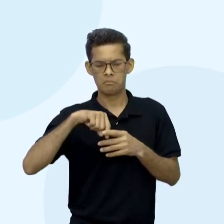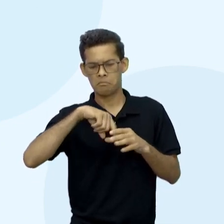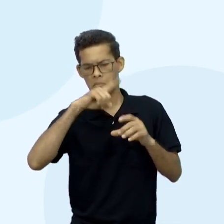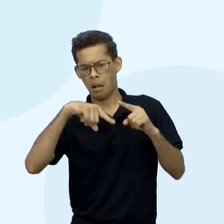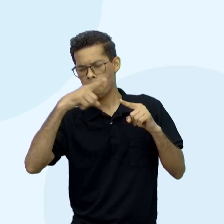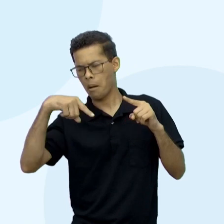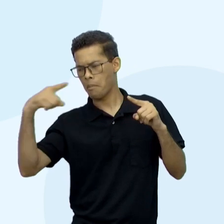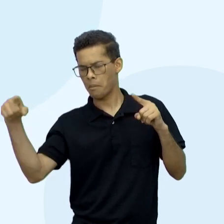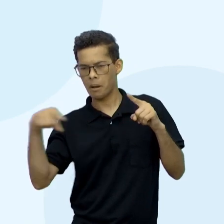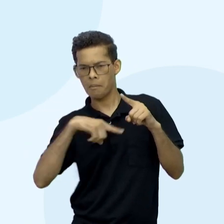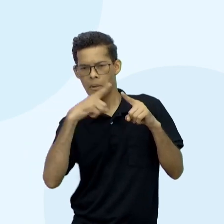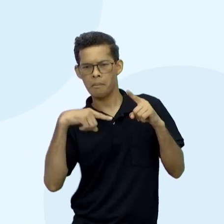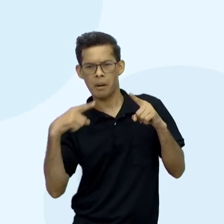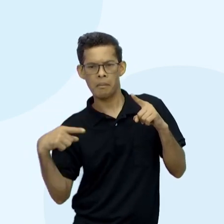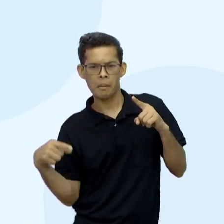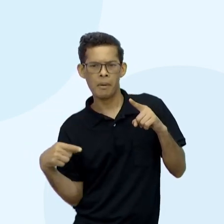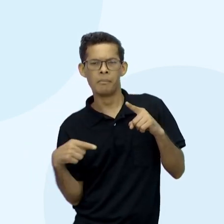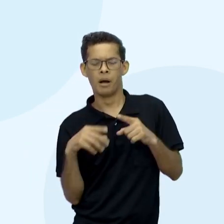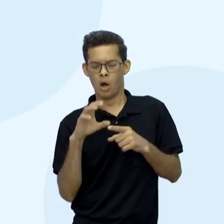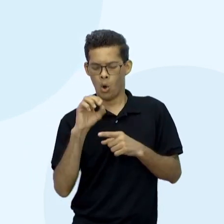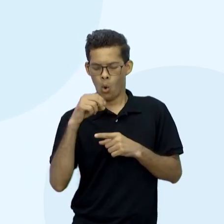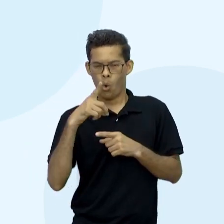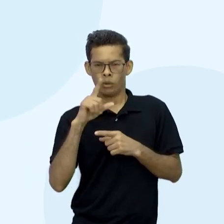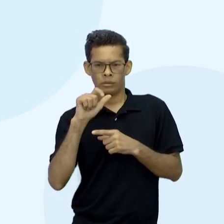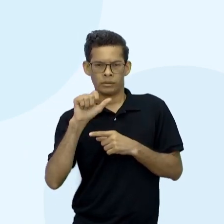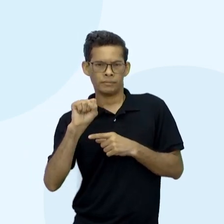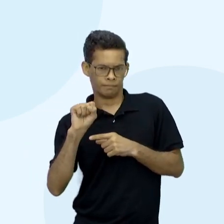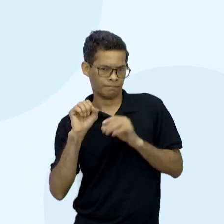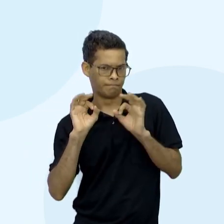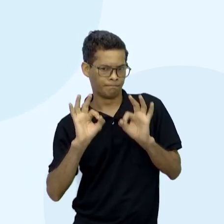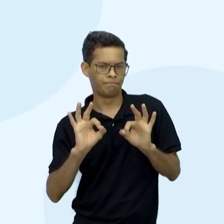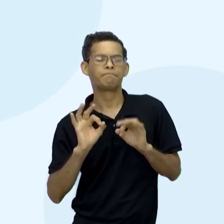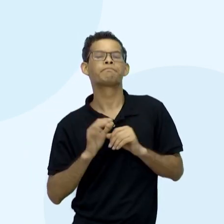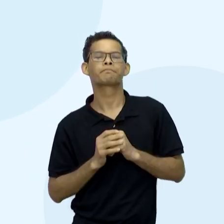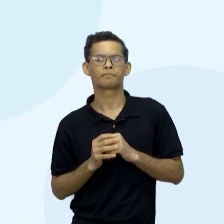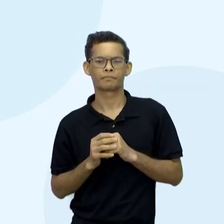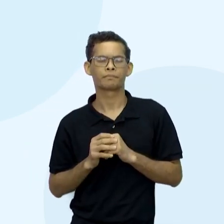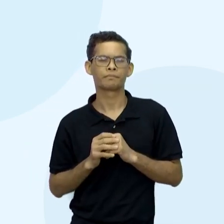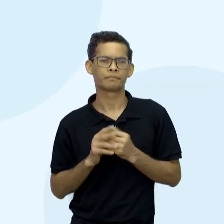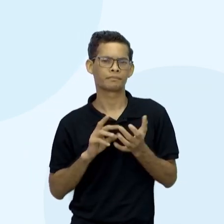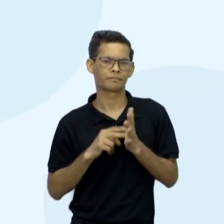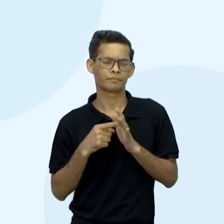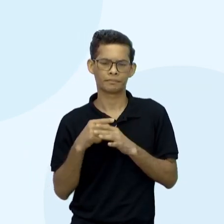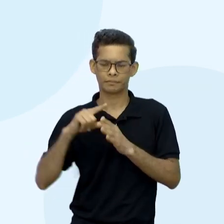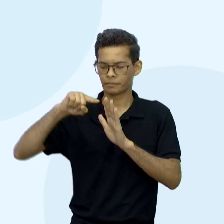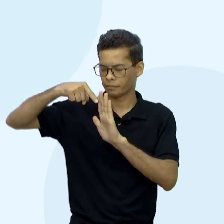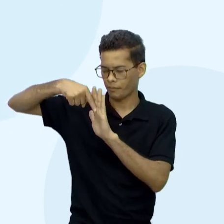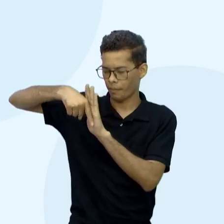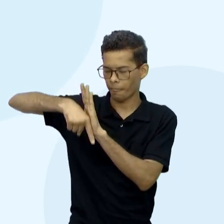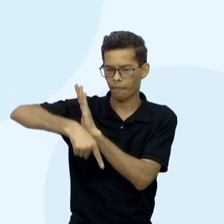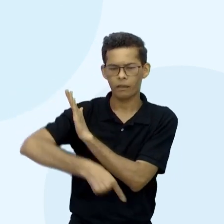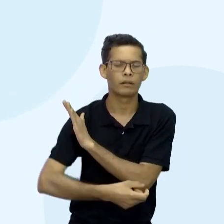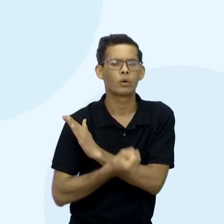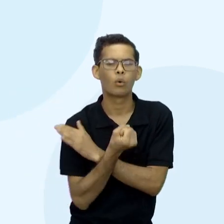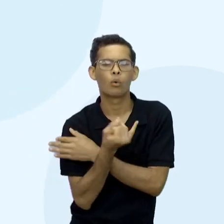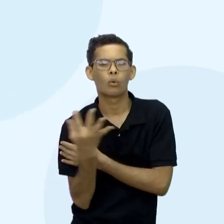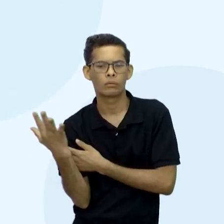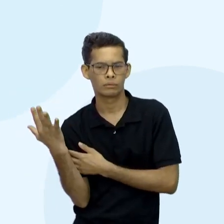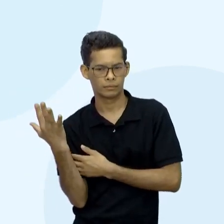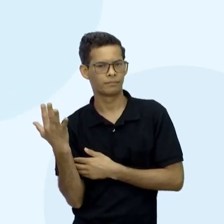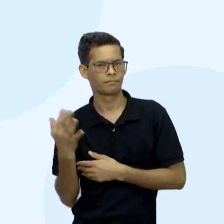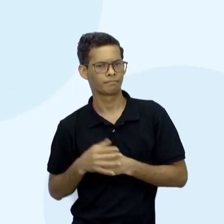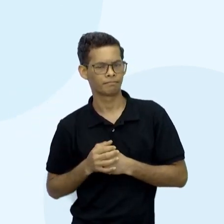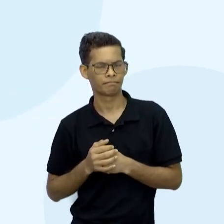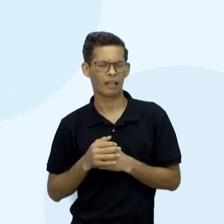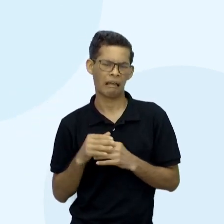o sinal aqui, né, tinha um sistema assim, ó, um sinal, aqui era o sinal e aqui era a profundidade, que ia até, acho que ia